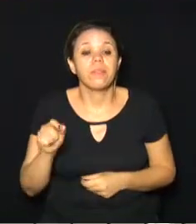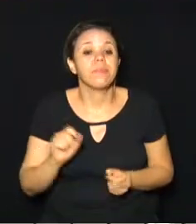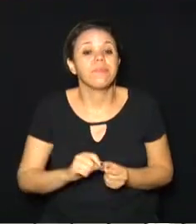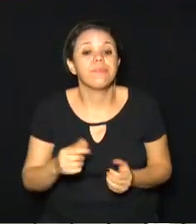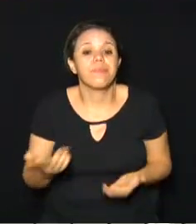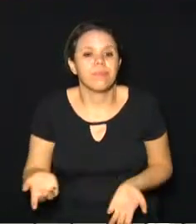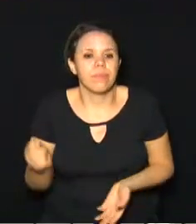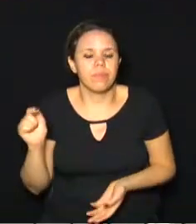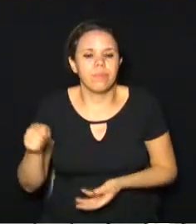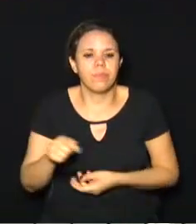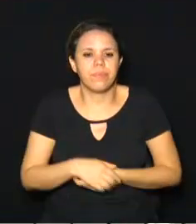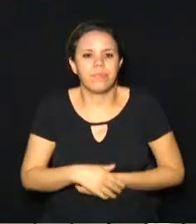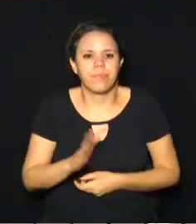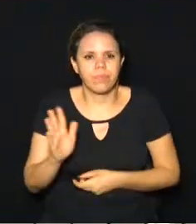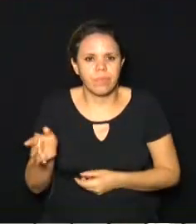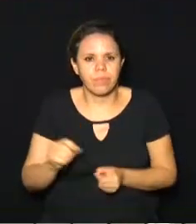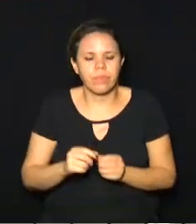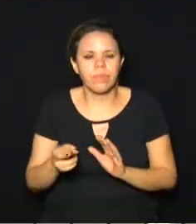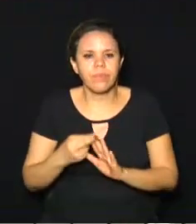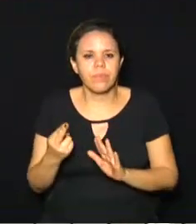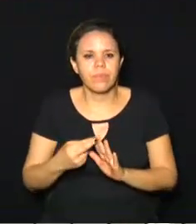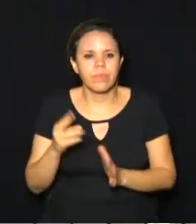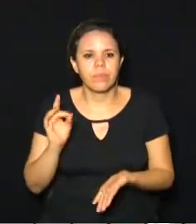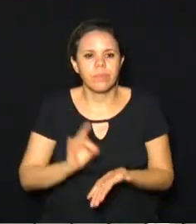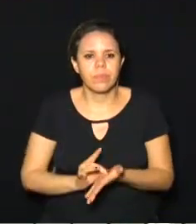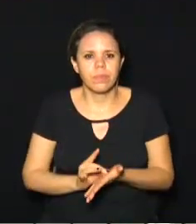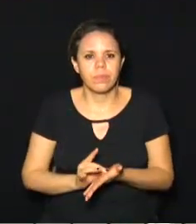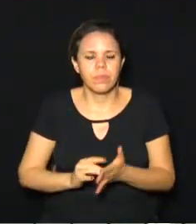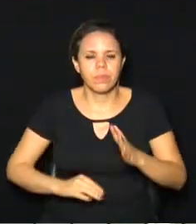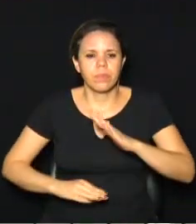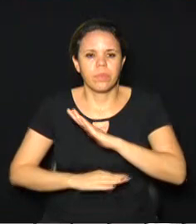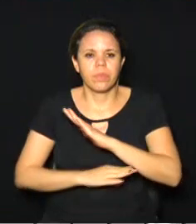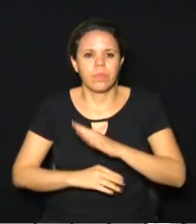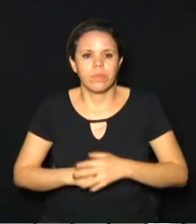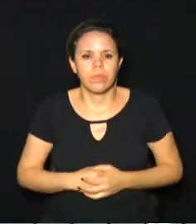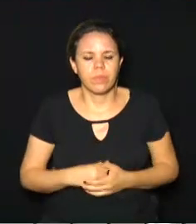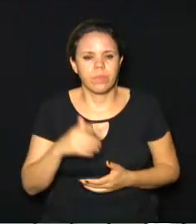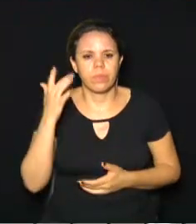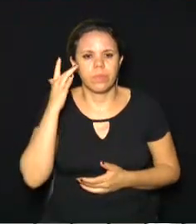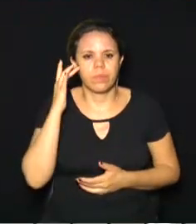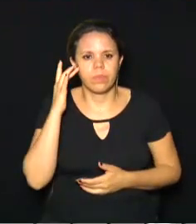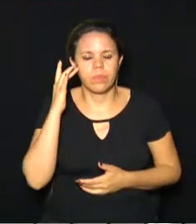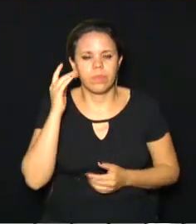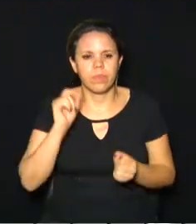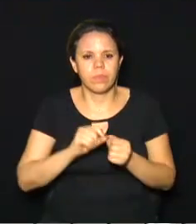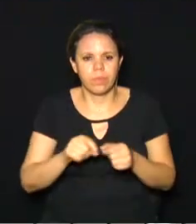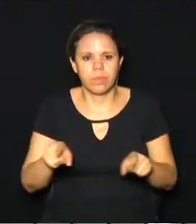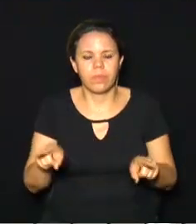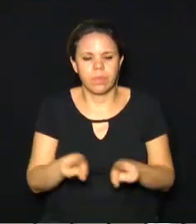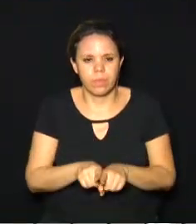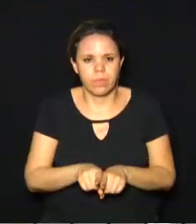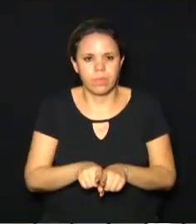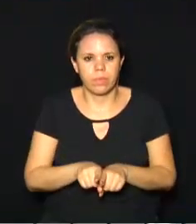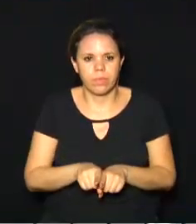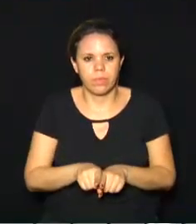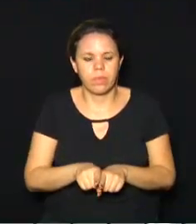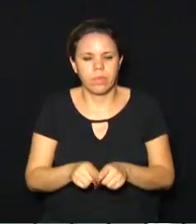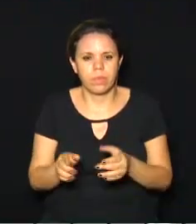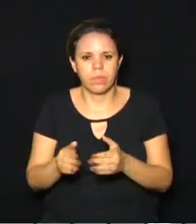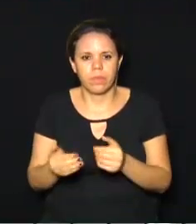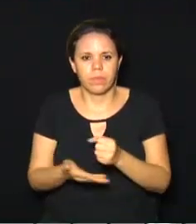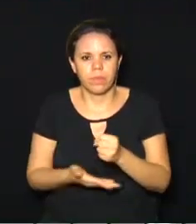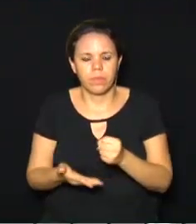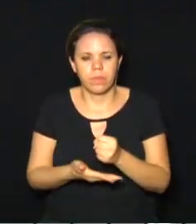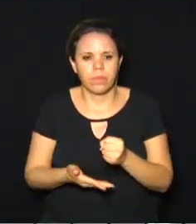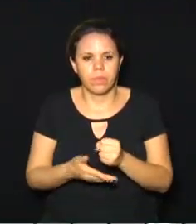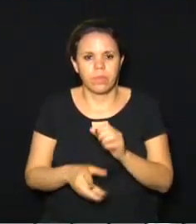fazer? Nós já fizemos um requerimento oficial enquanto Câmara, mas eu acho que nós vamos fazer também uma petição baseada